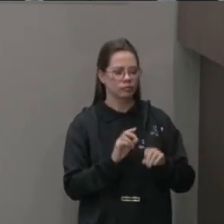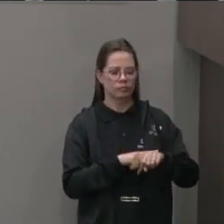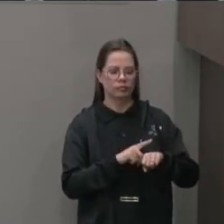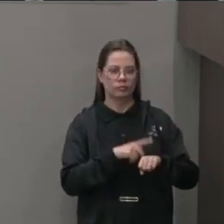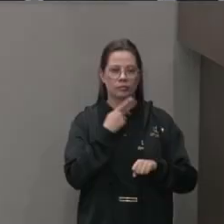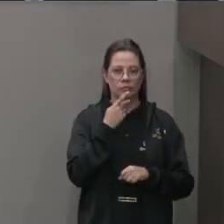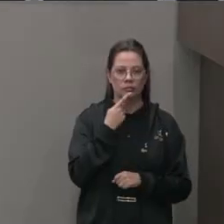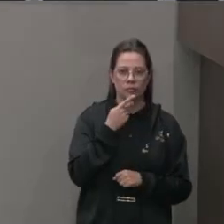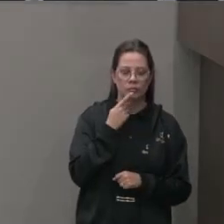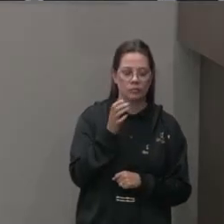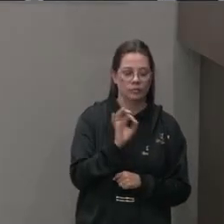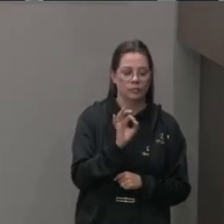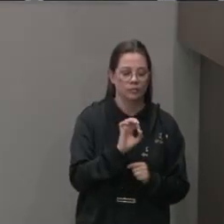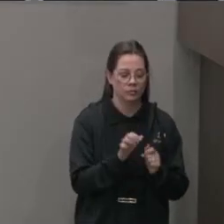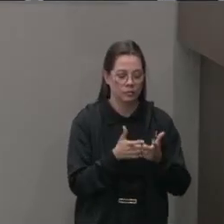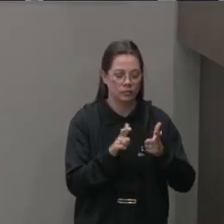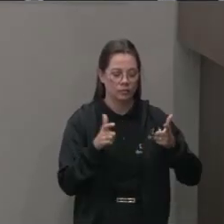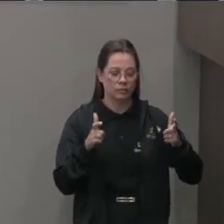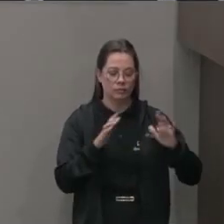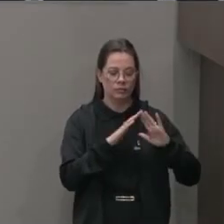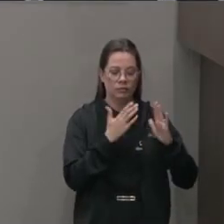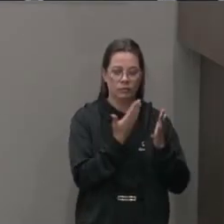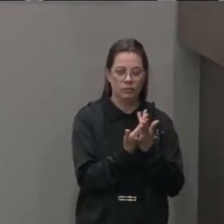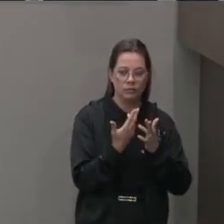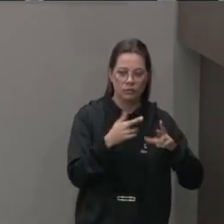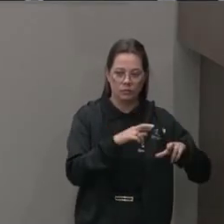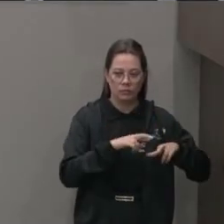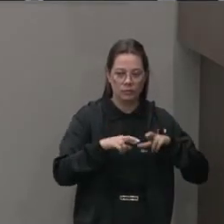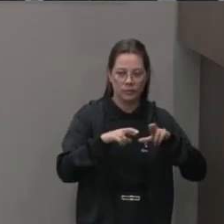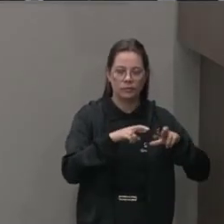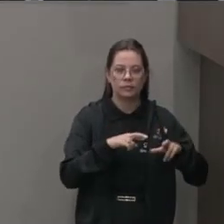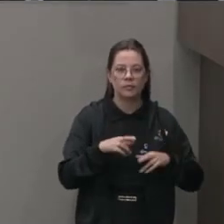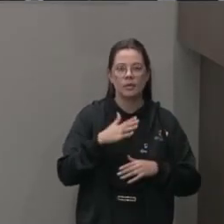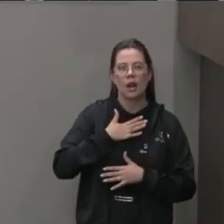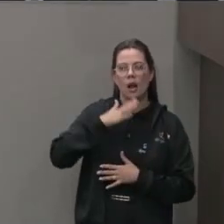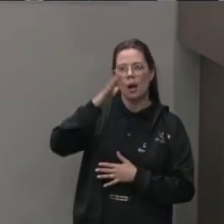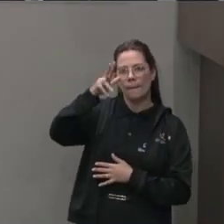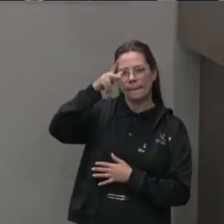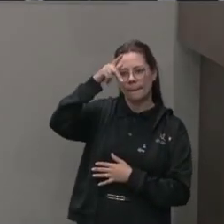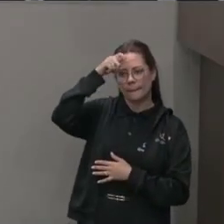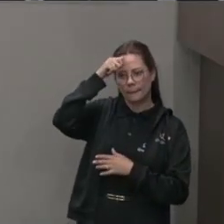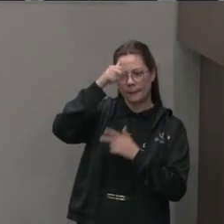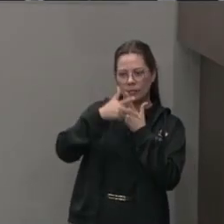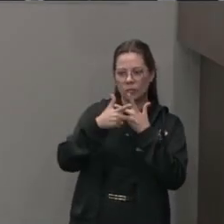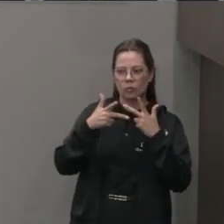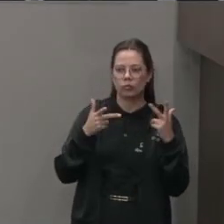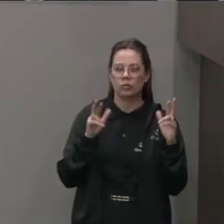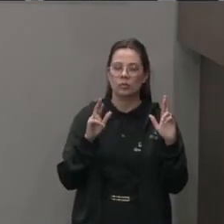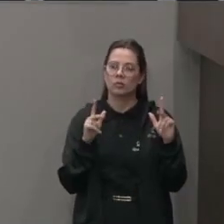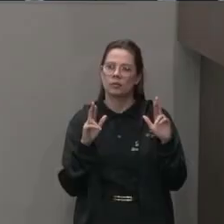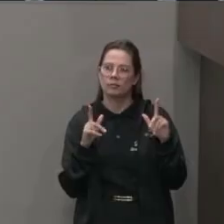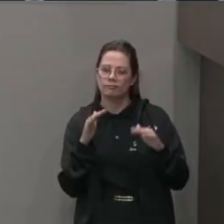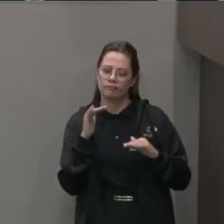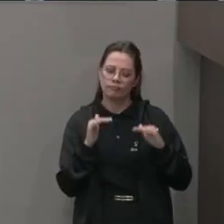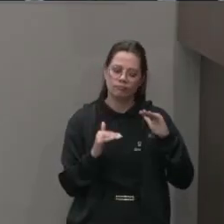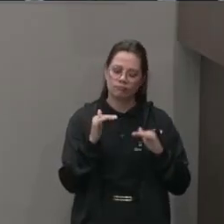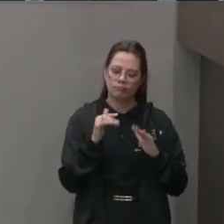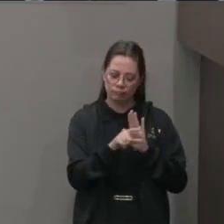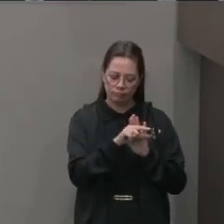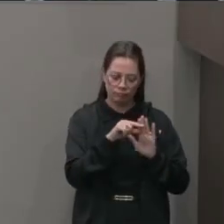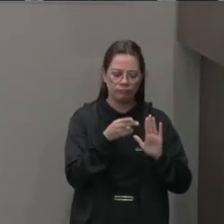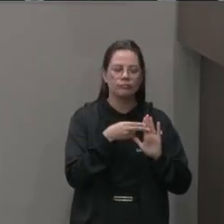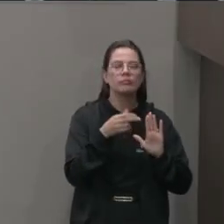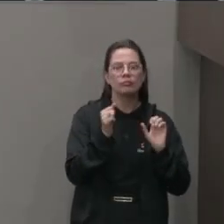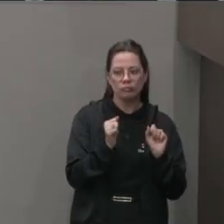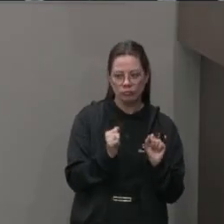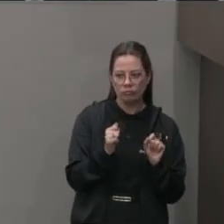vai ser feita ampliação de escola ou nova escola naquela região. Na minha análise, são coisas diferentes. Independente dessa emenda aqui, sim, o Poder